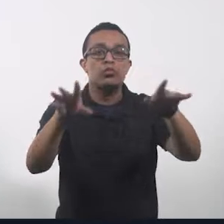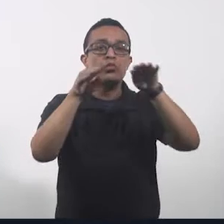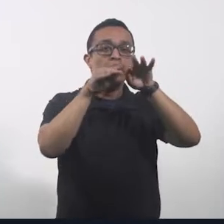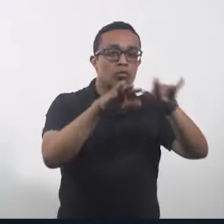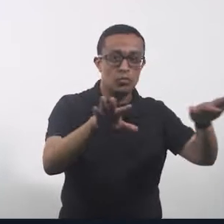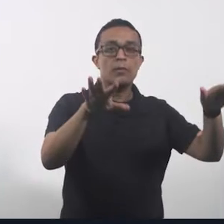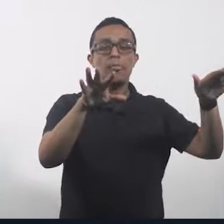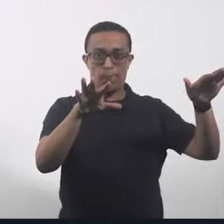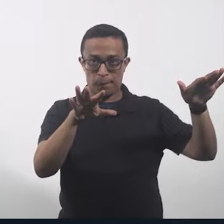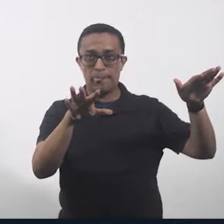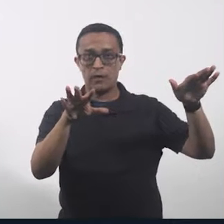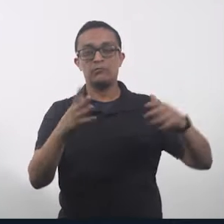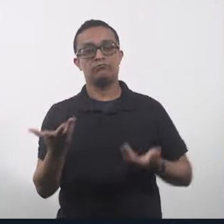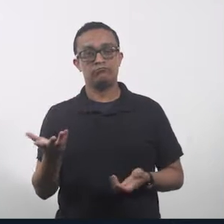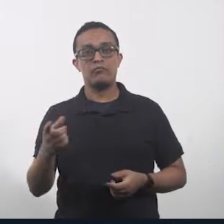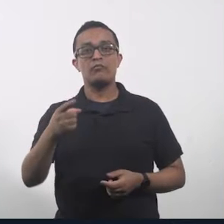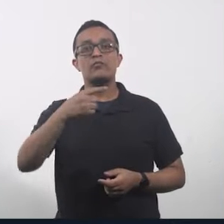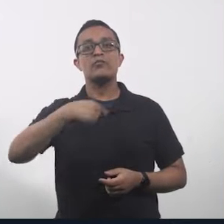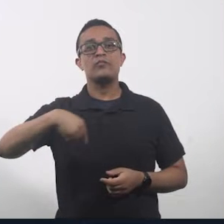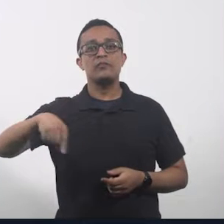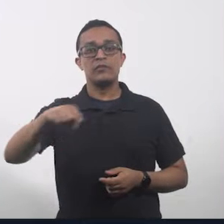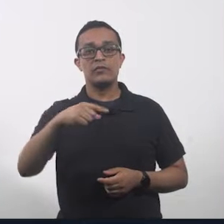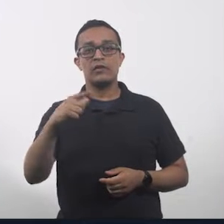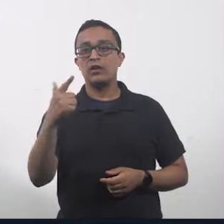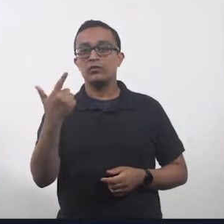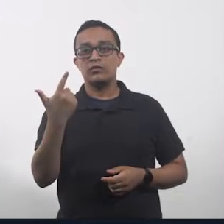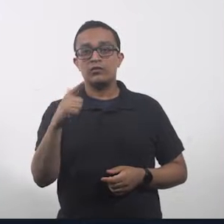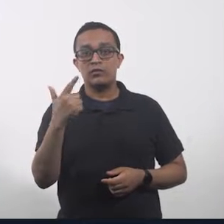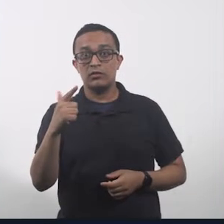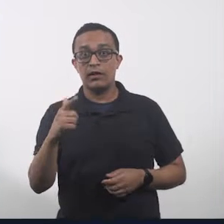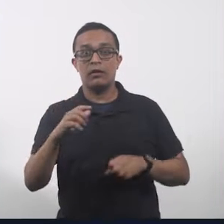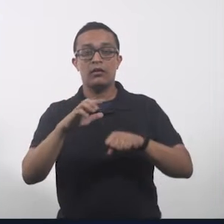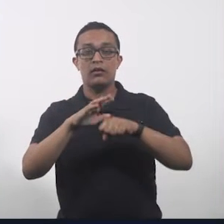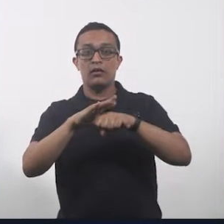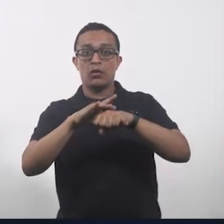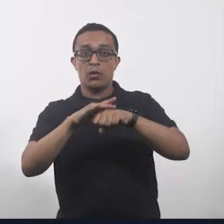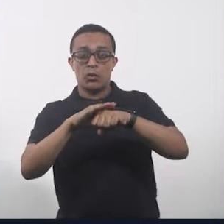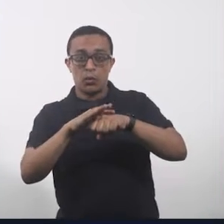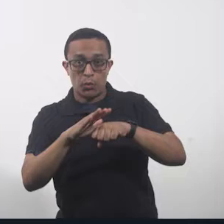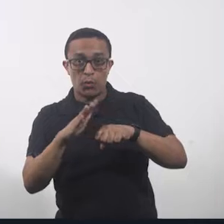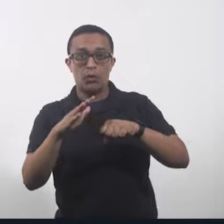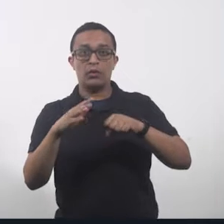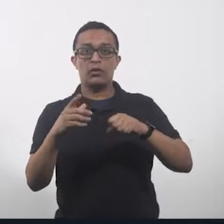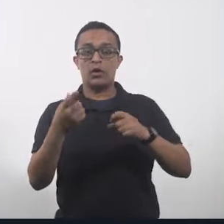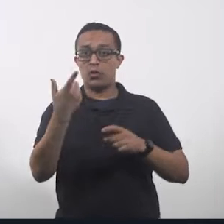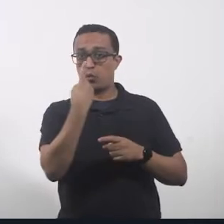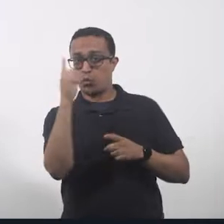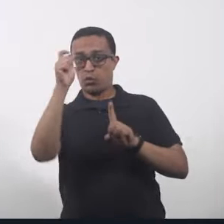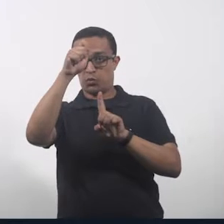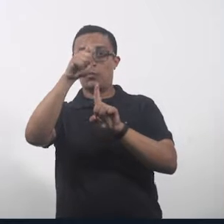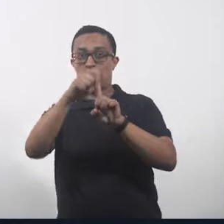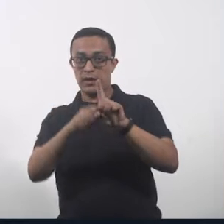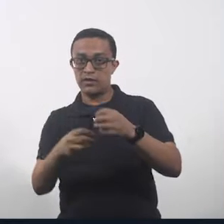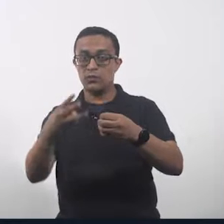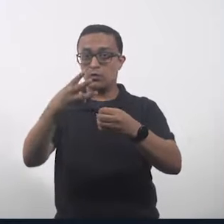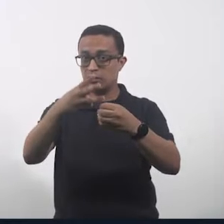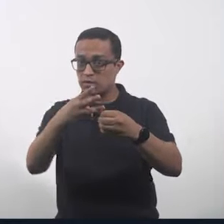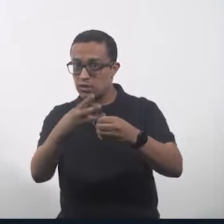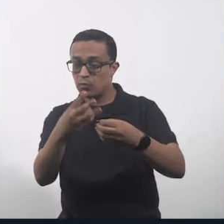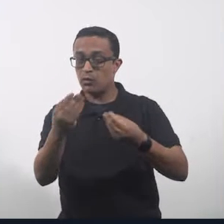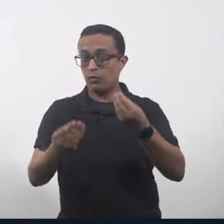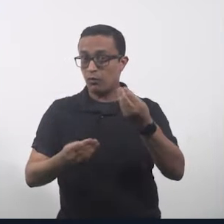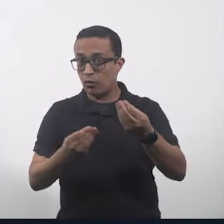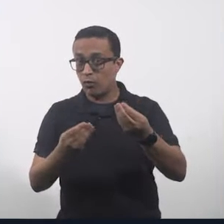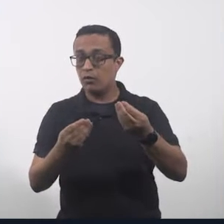caso ativo, então, se a gente não teria nenhum caso, né, ativo de doença no último mês aí no município. Uma situação em que a gente